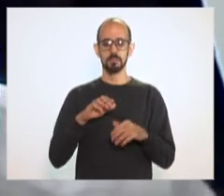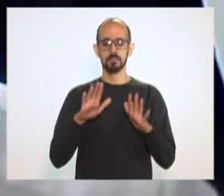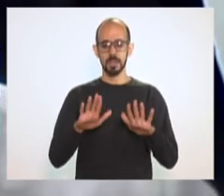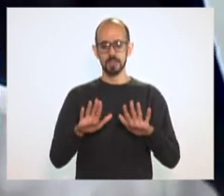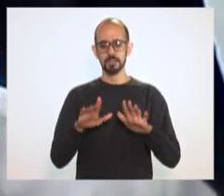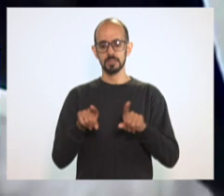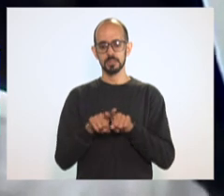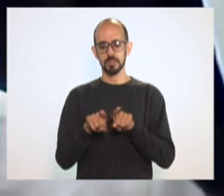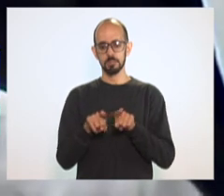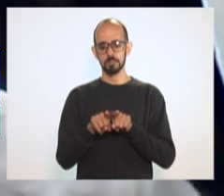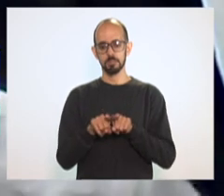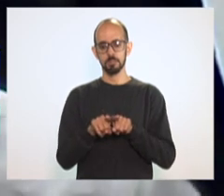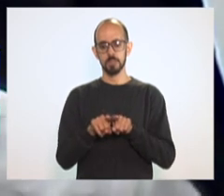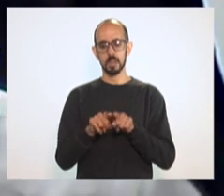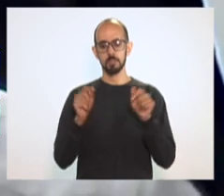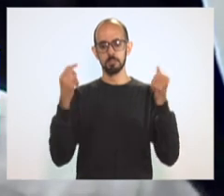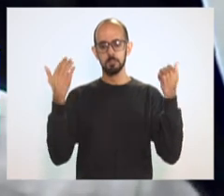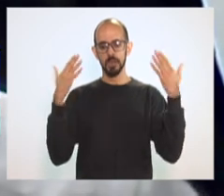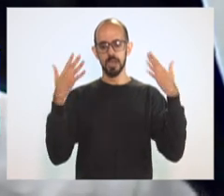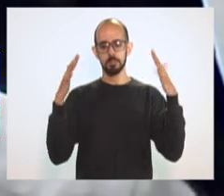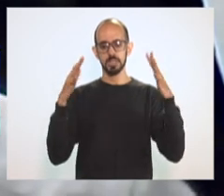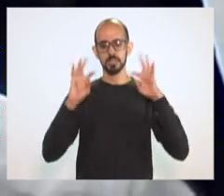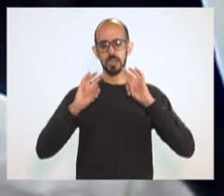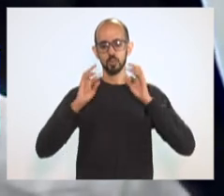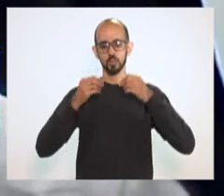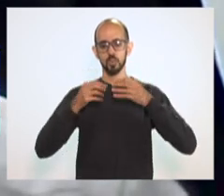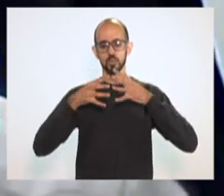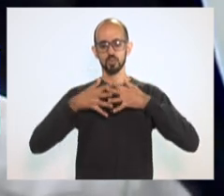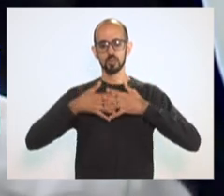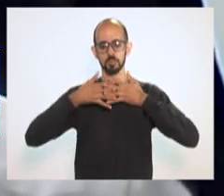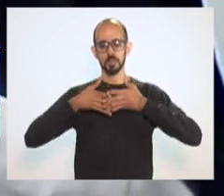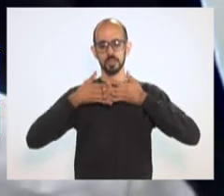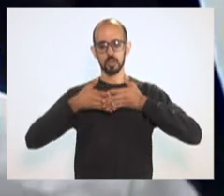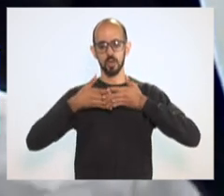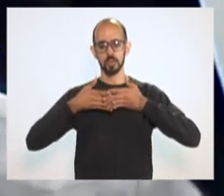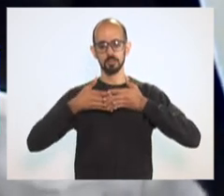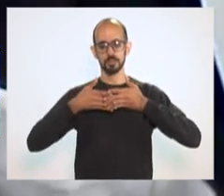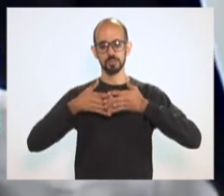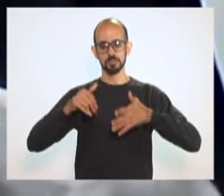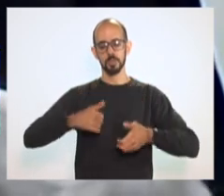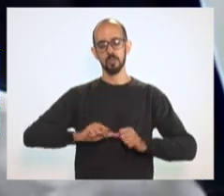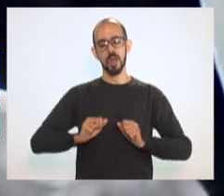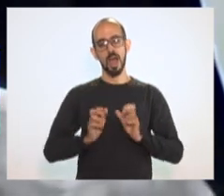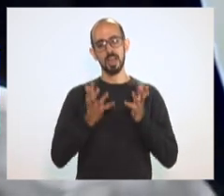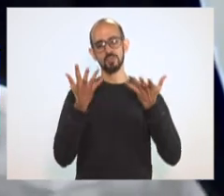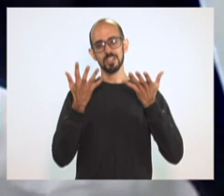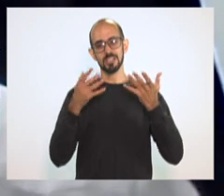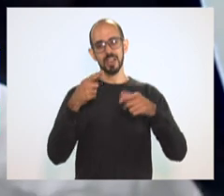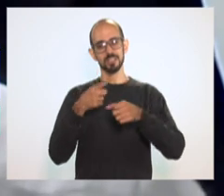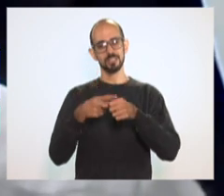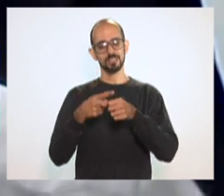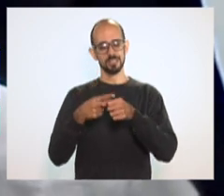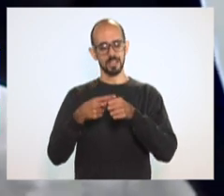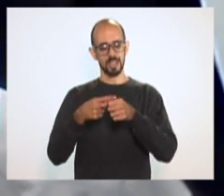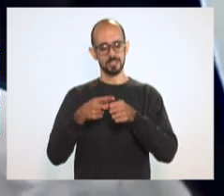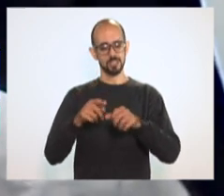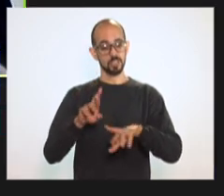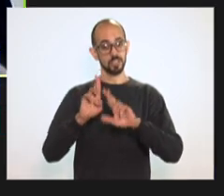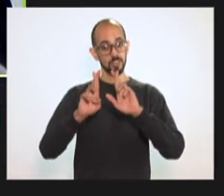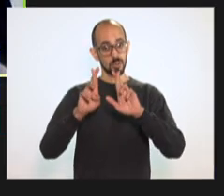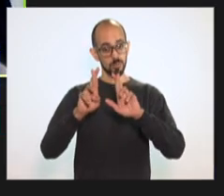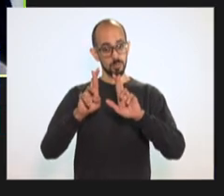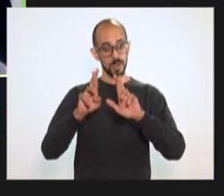aqui meus parabéns a todos os pretopolitanos da cidade de Petrópolis pelo seu aniversário um grande abraço espero Rubinho ver você na frente da